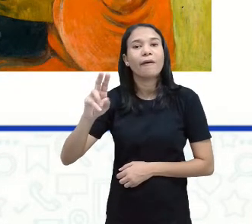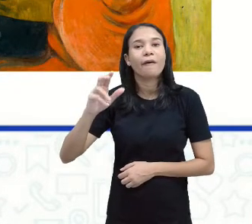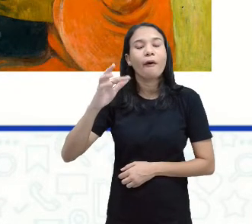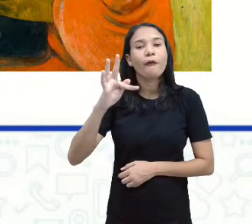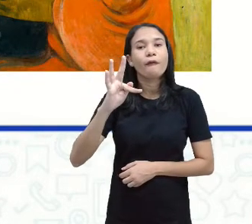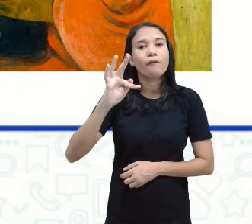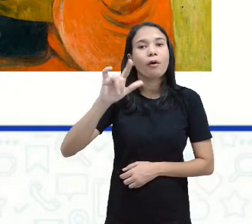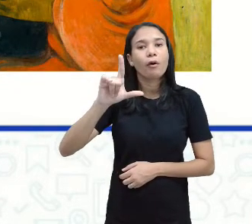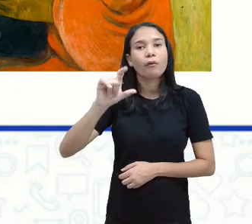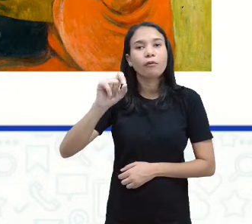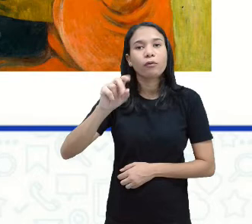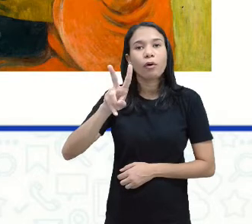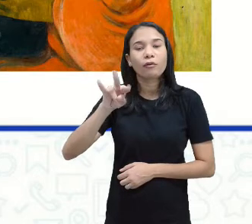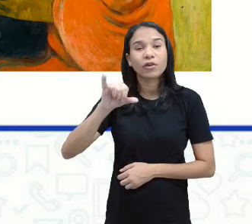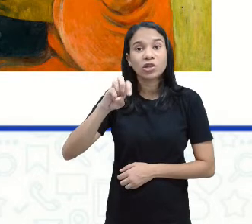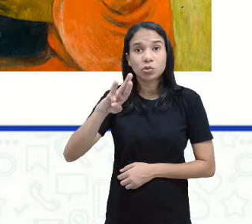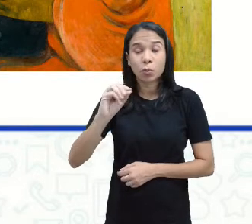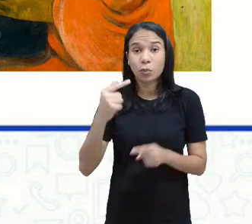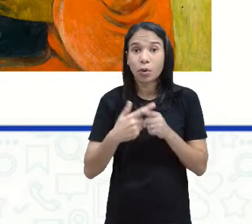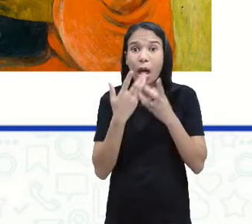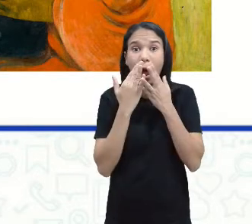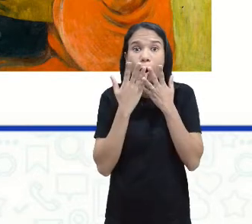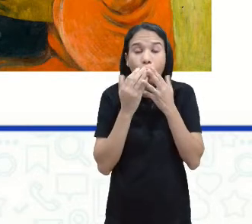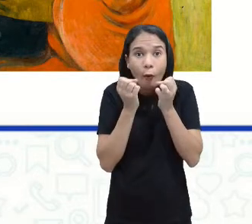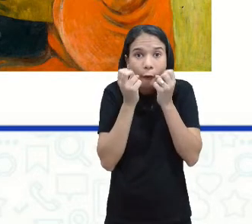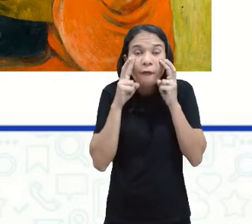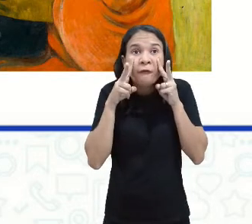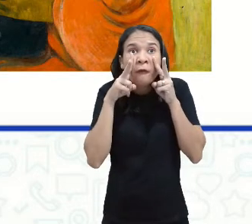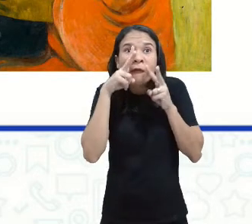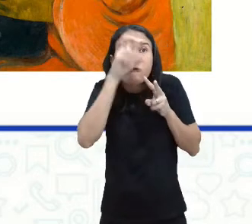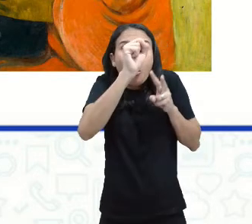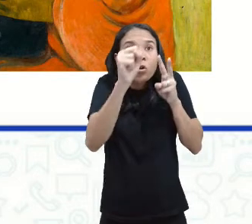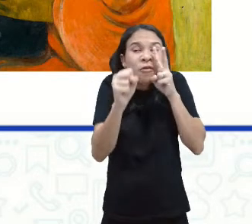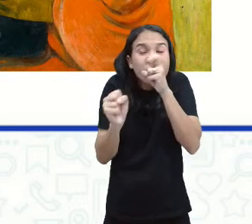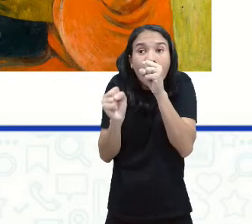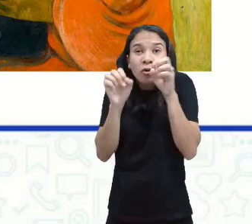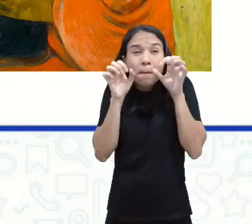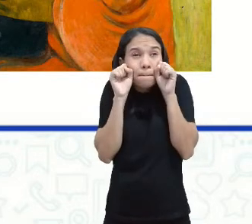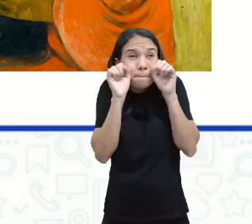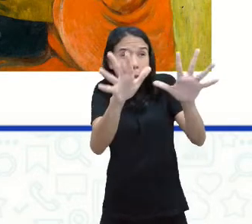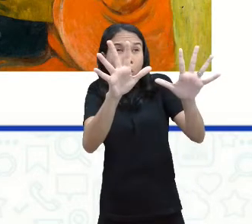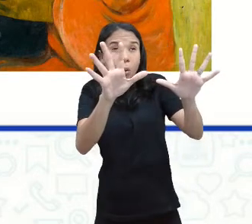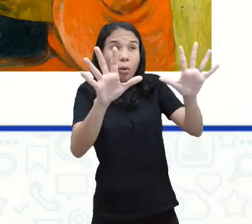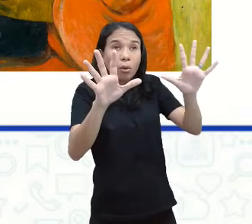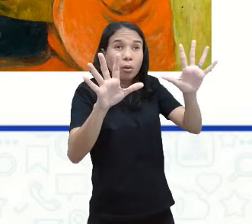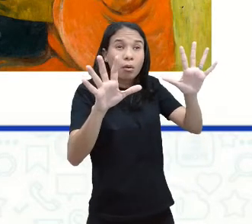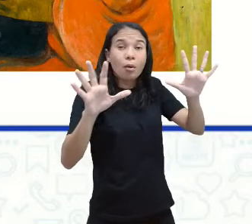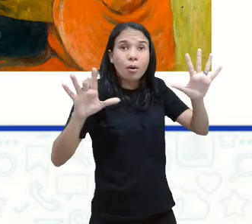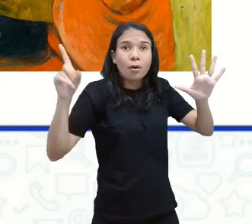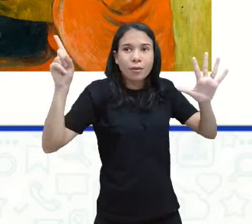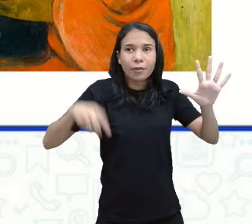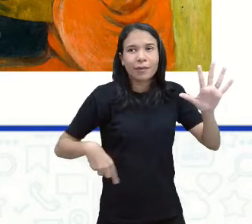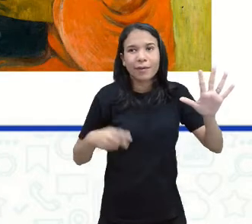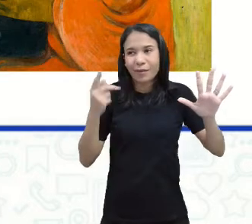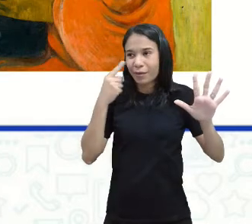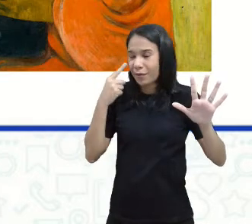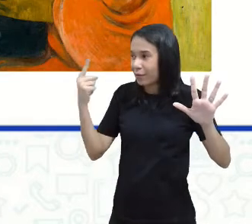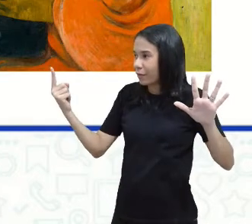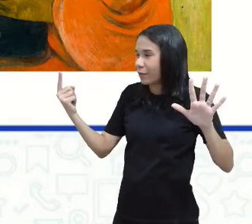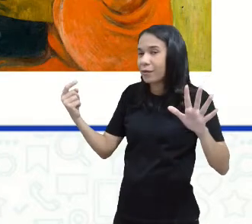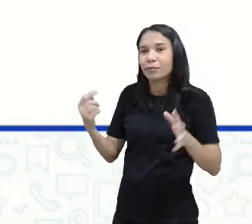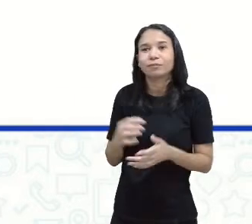eles pintavam com as cores tão berrantes, tão fortes, que eram vistos como uma coisa agressiva, como feras, e daí surgiu esse nome,